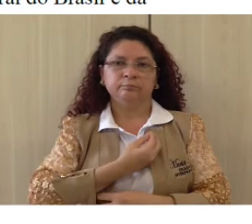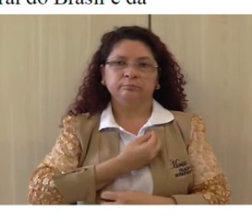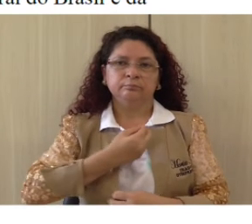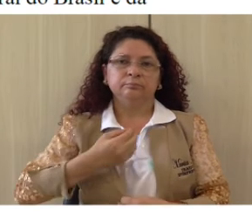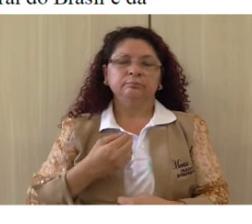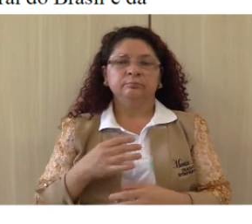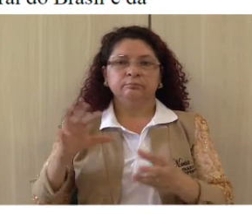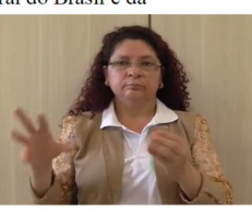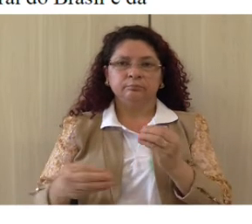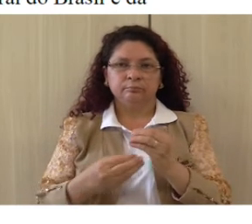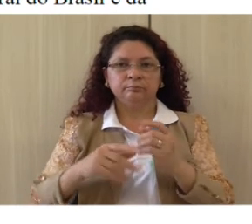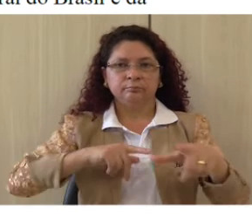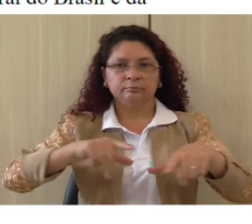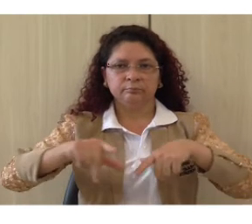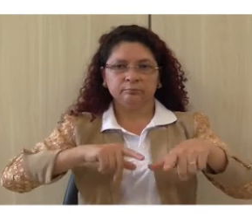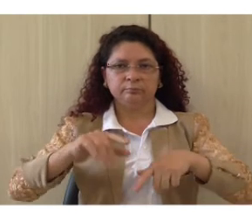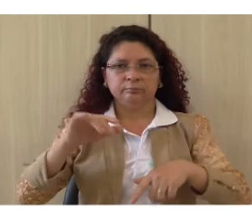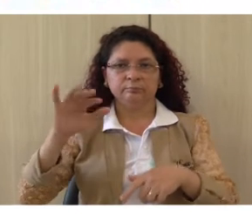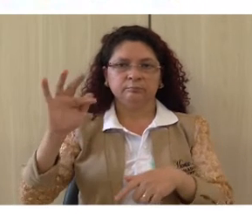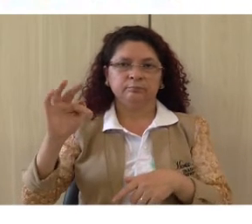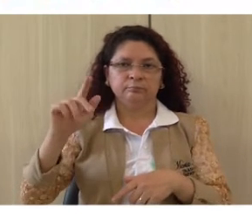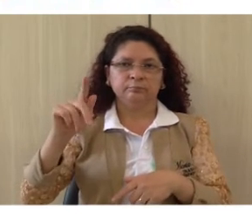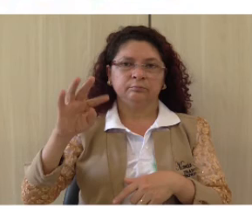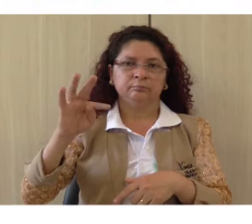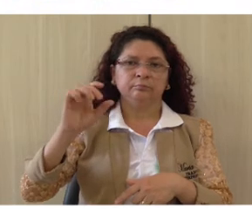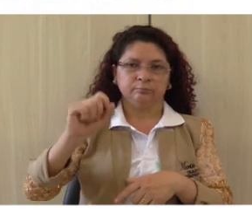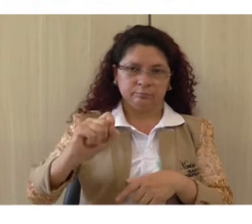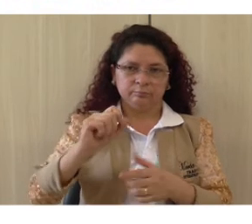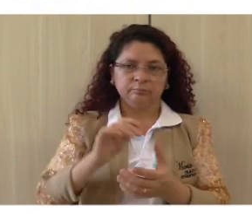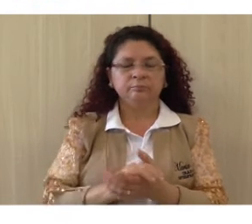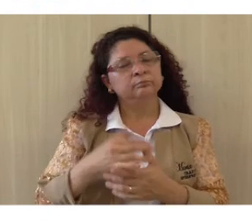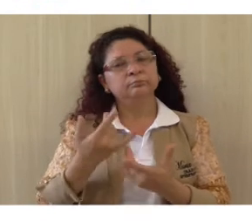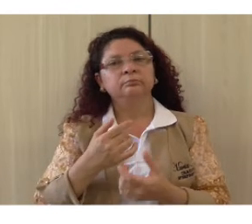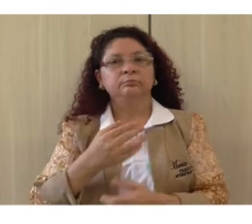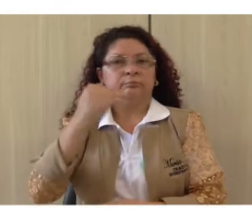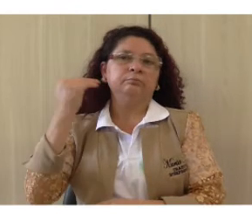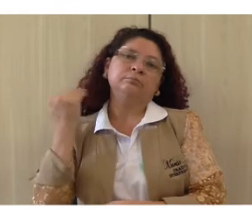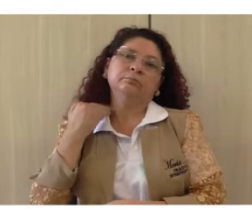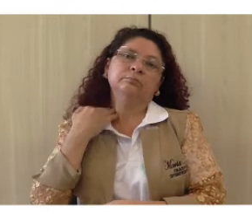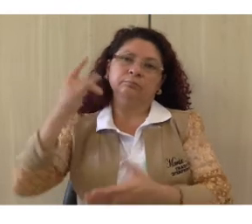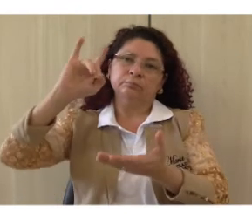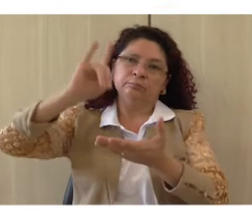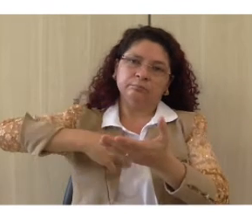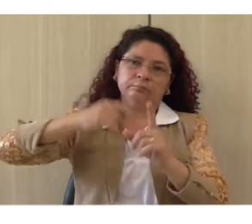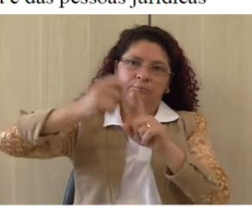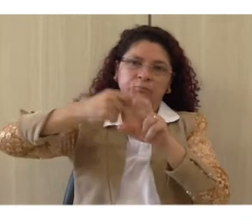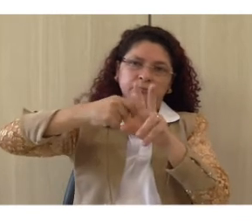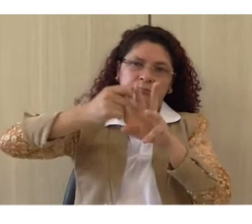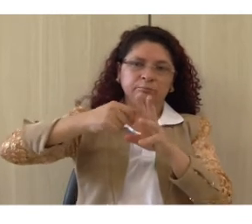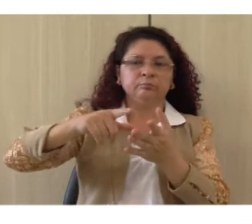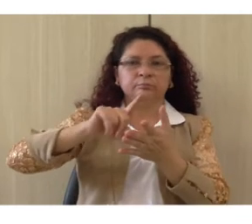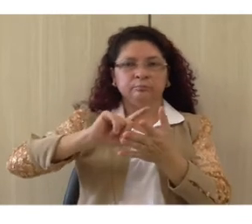conta vinculada do trabalhador no FGTS. F. Extratos bancários dos últimos 3 meses, pelo